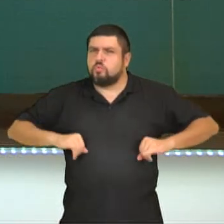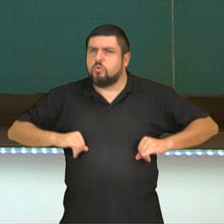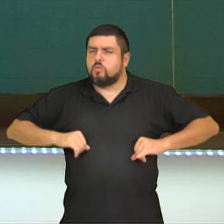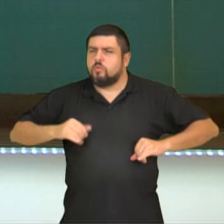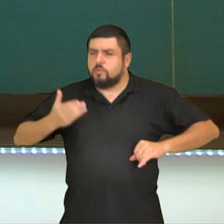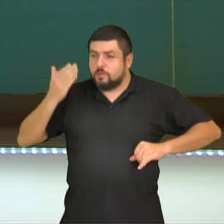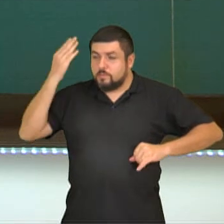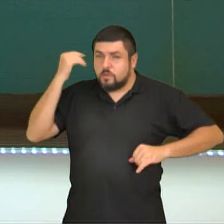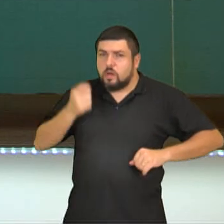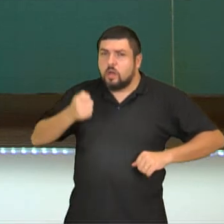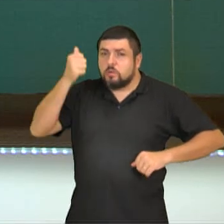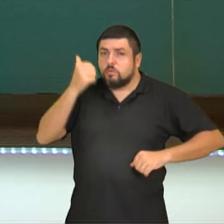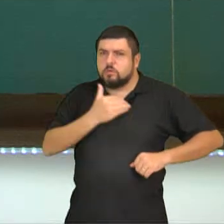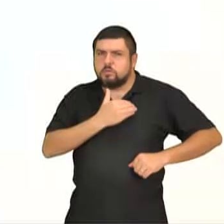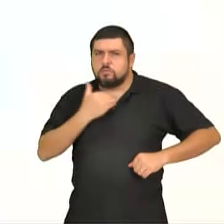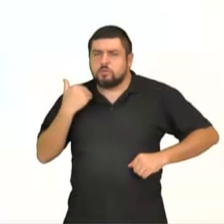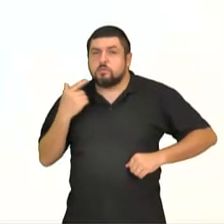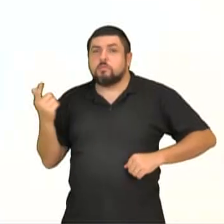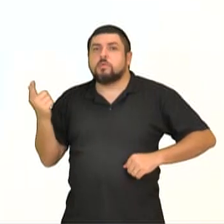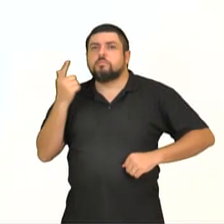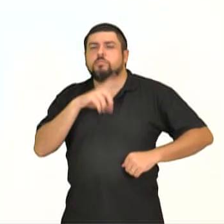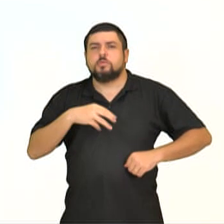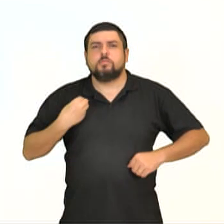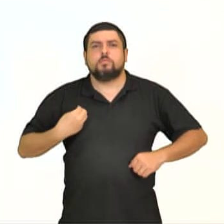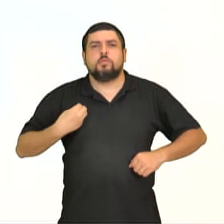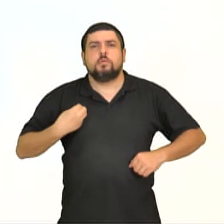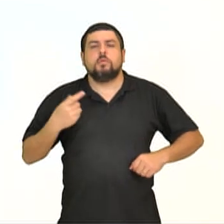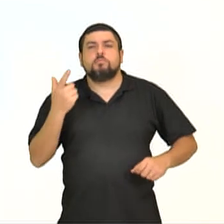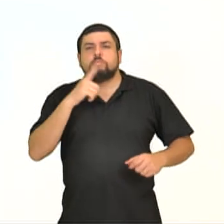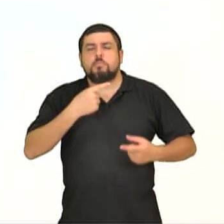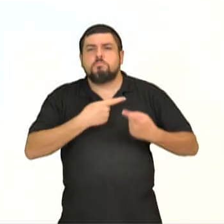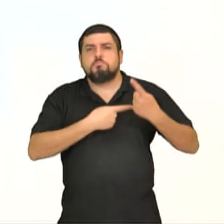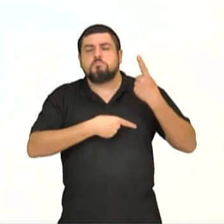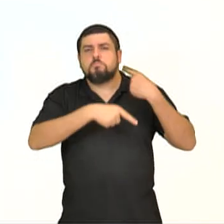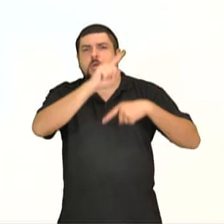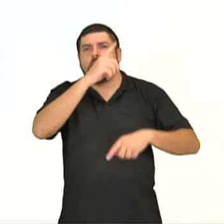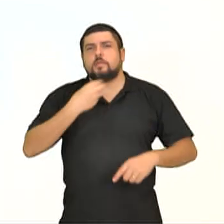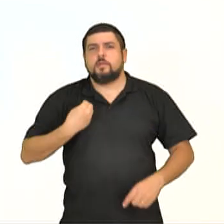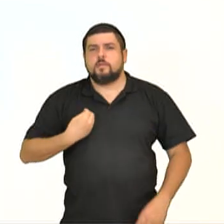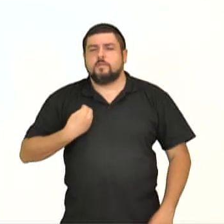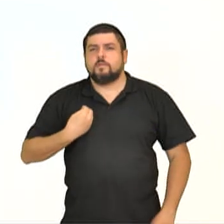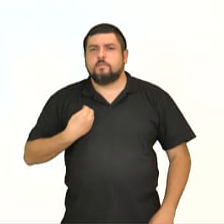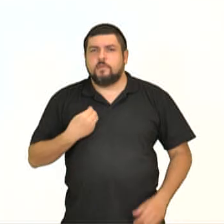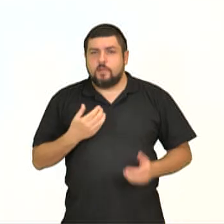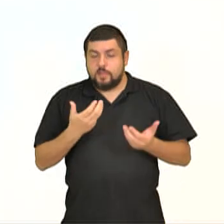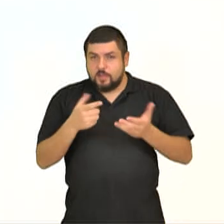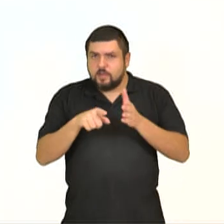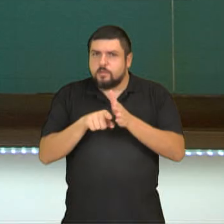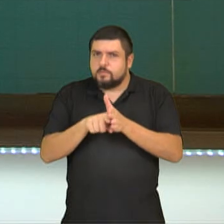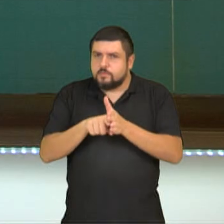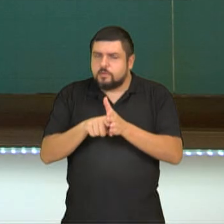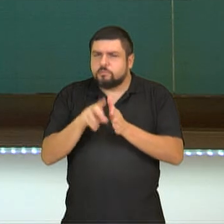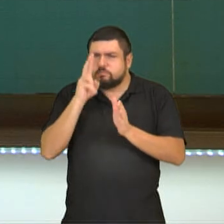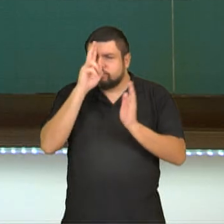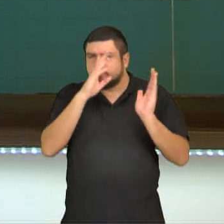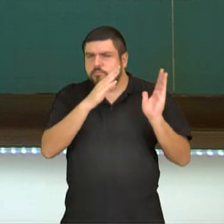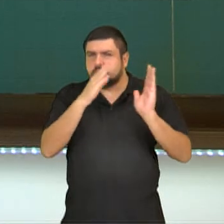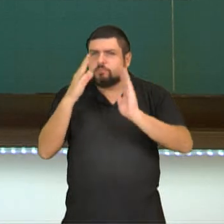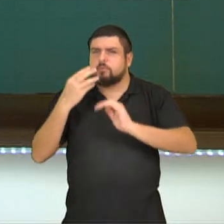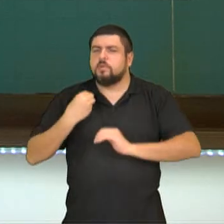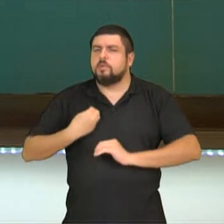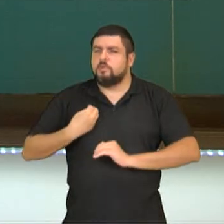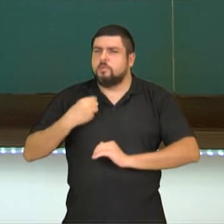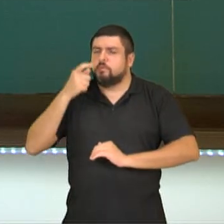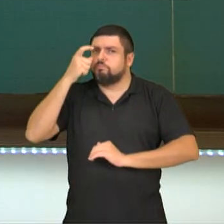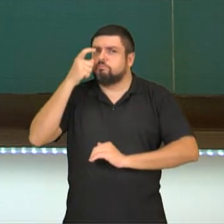superar. E ela é um exemplo de superação mesmo. Então, se vocês quiserem pesquisar um pouquinho mais sobre ela, história muito interessante,